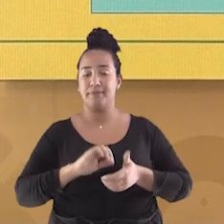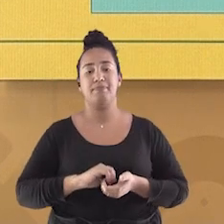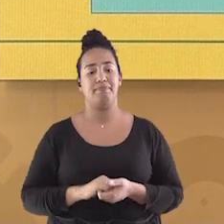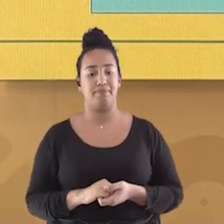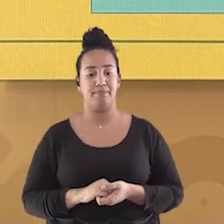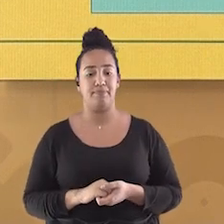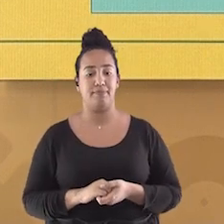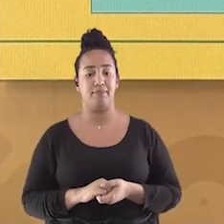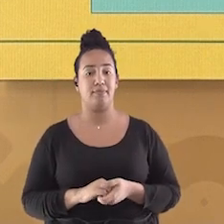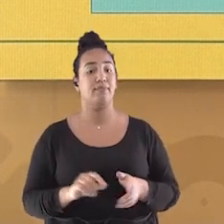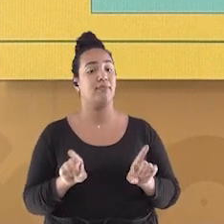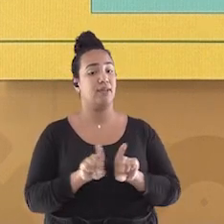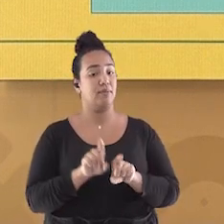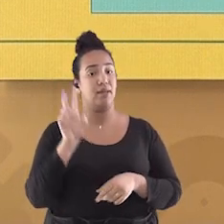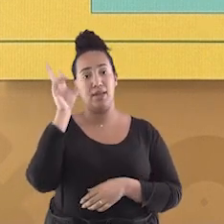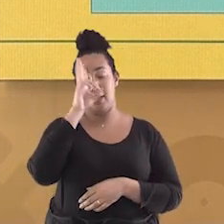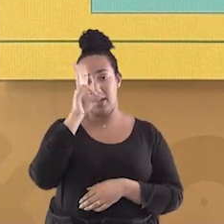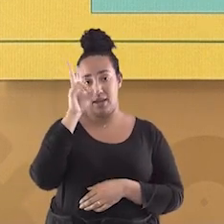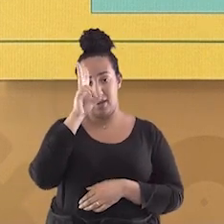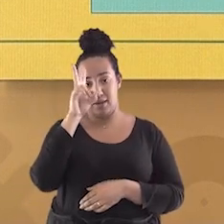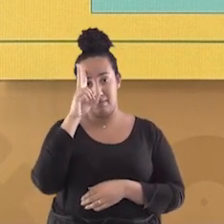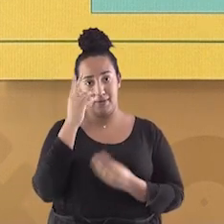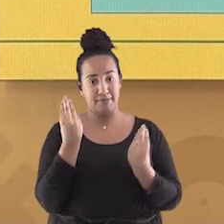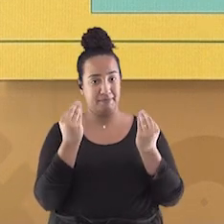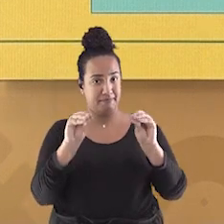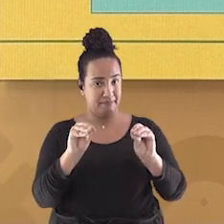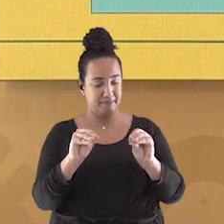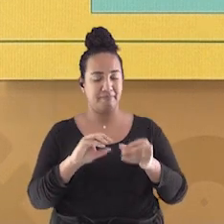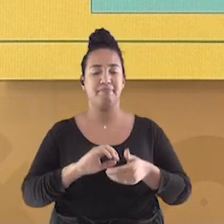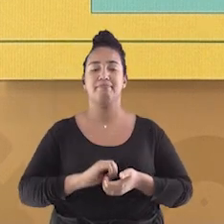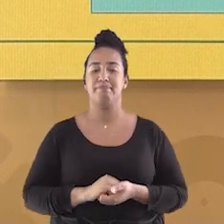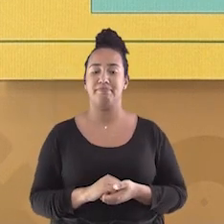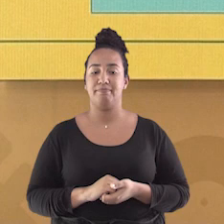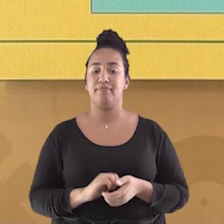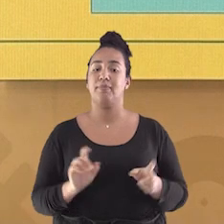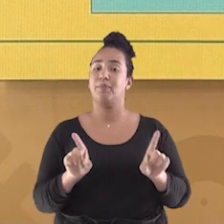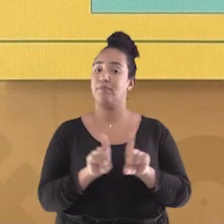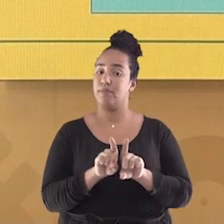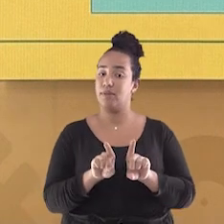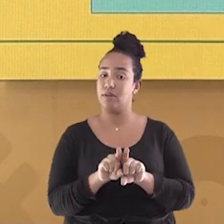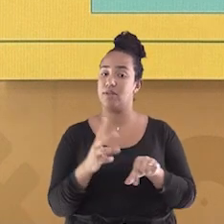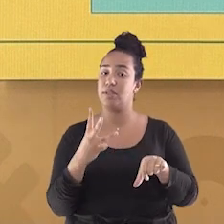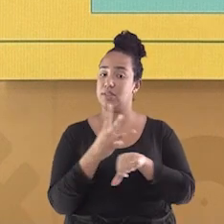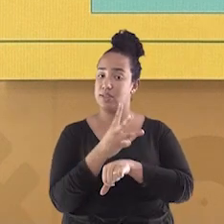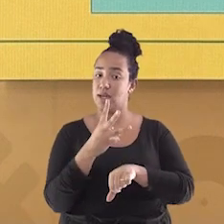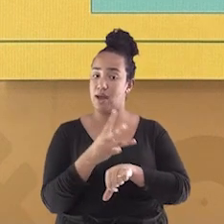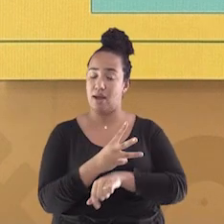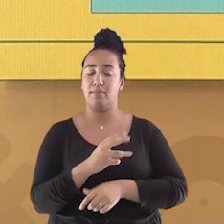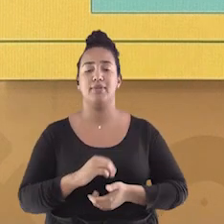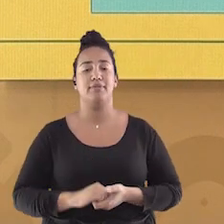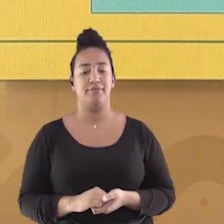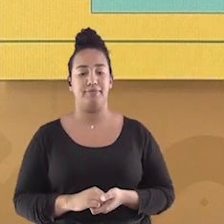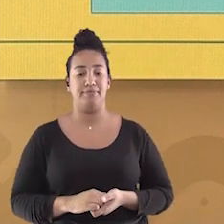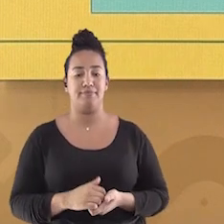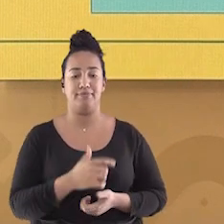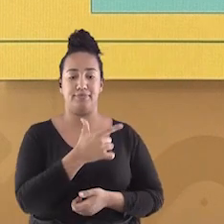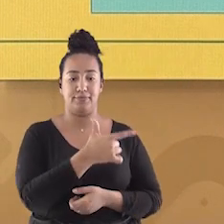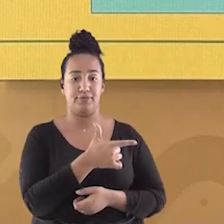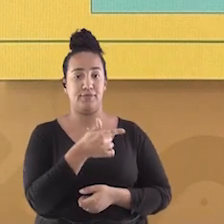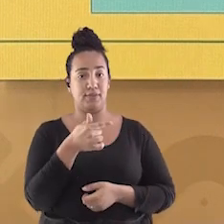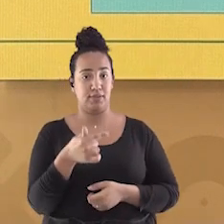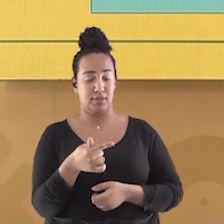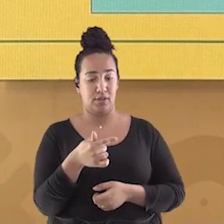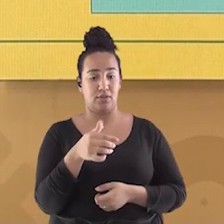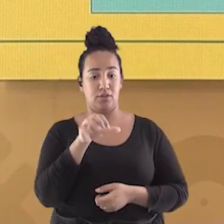@deveremcasa_na_tv. E não esqueçam de nos marcar, hein? E também através do nosso WhatsApp